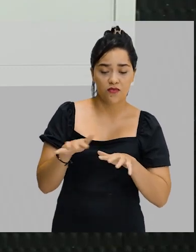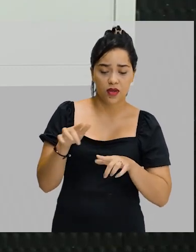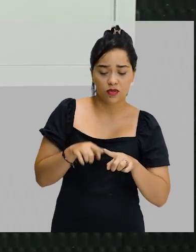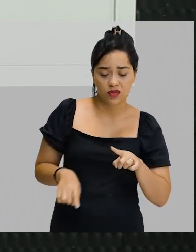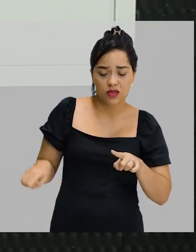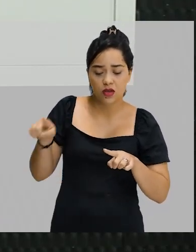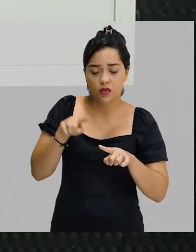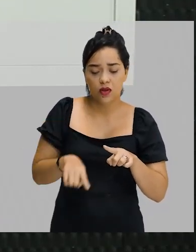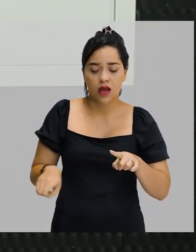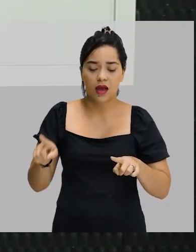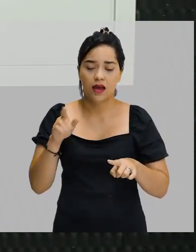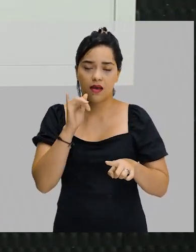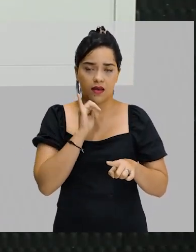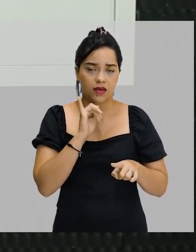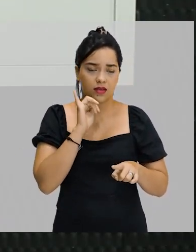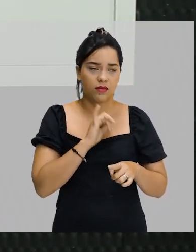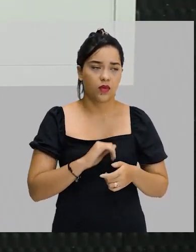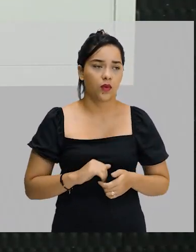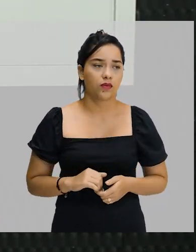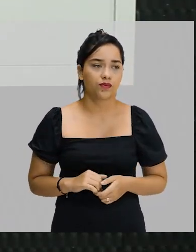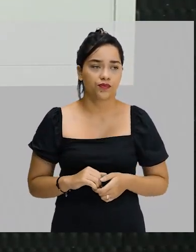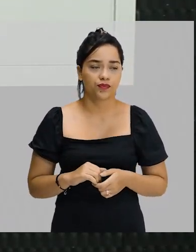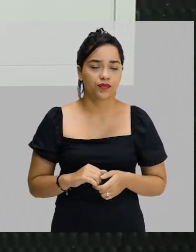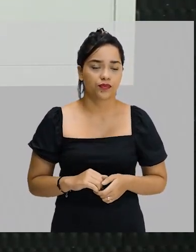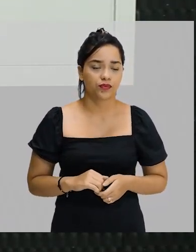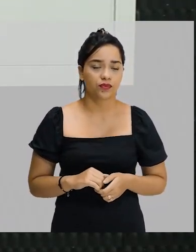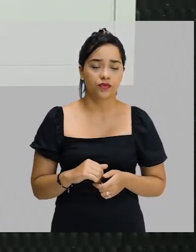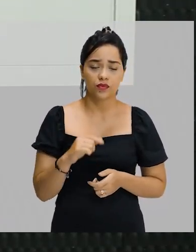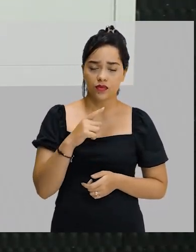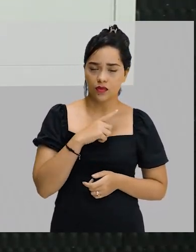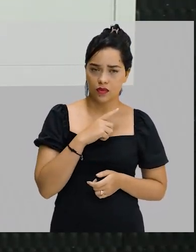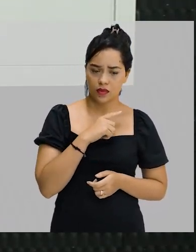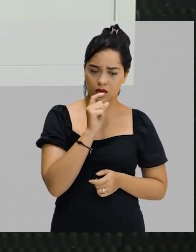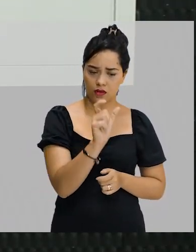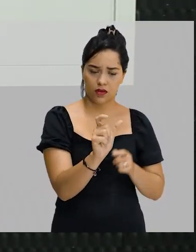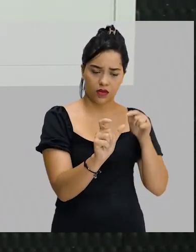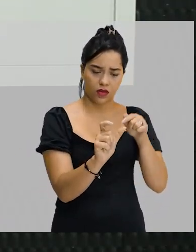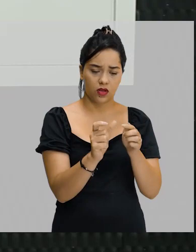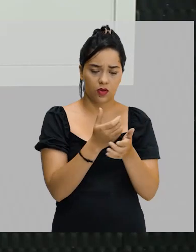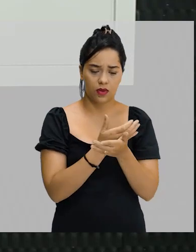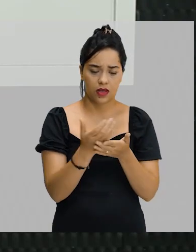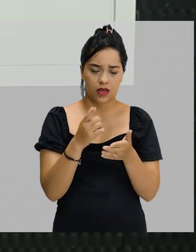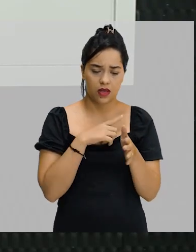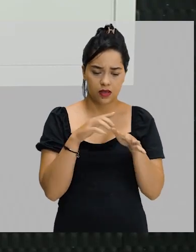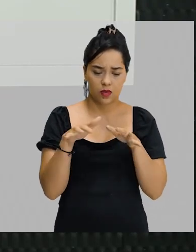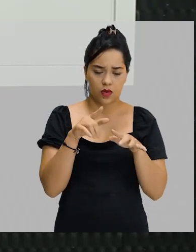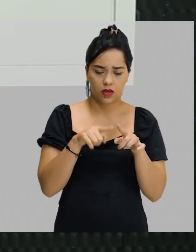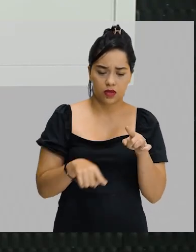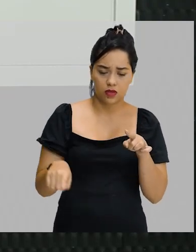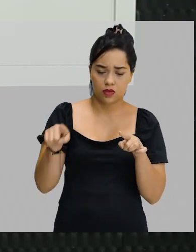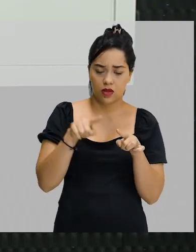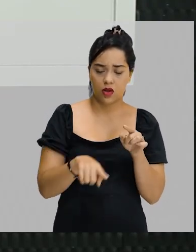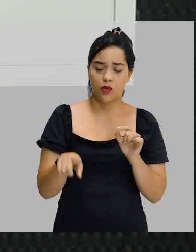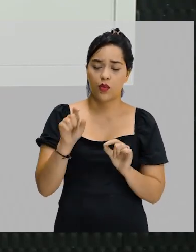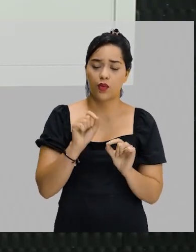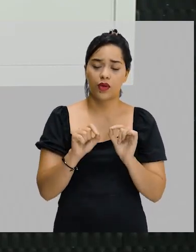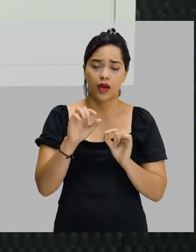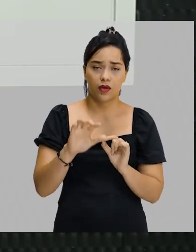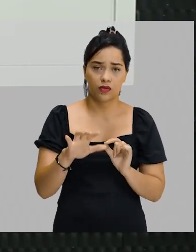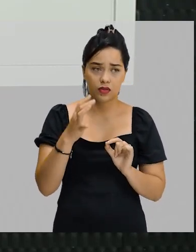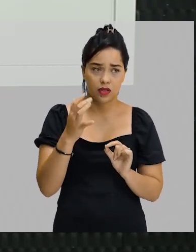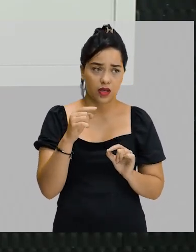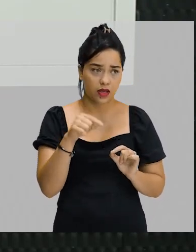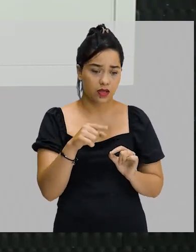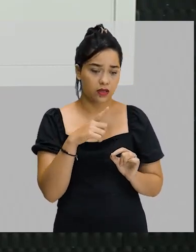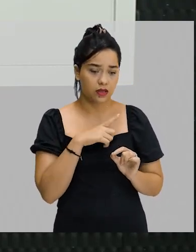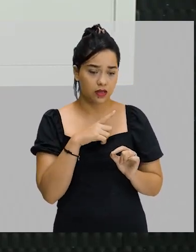exemplo, se eu pegar aqui minha partícula, né? E ele começar a fazer movimentos circulares, ele vai fazer o seguinte, ó. Vamos supor que aqui